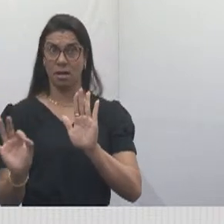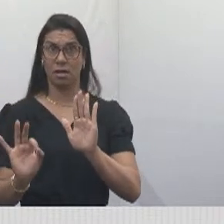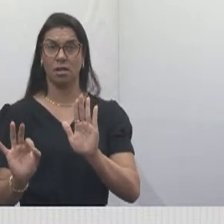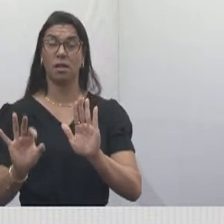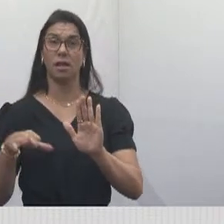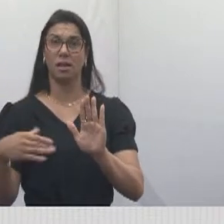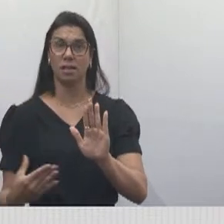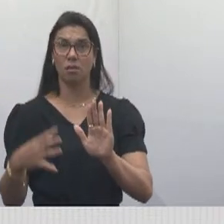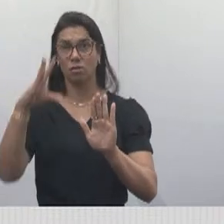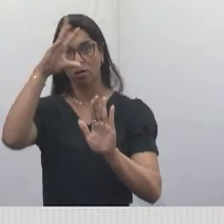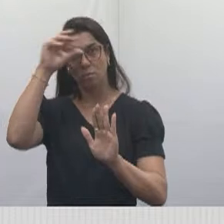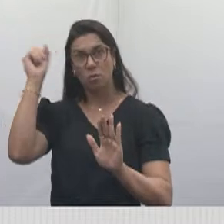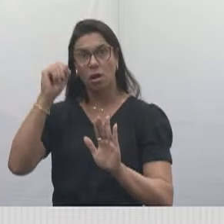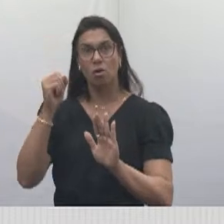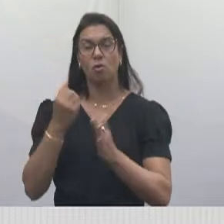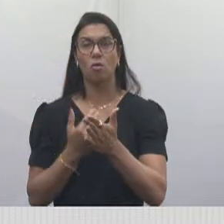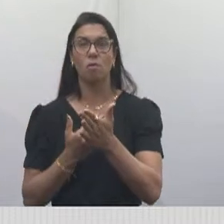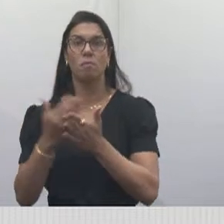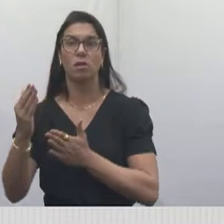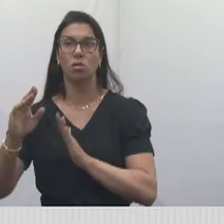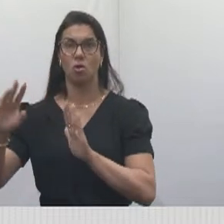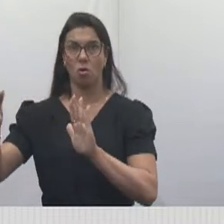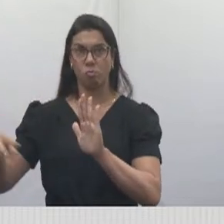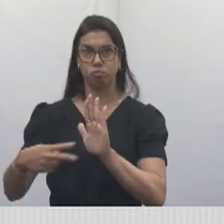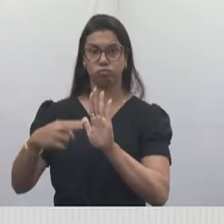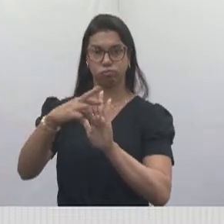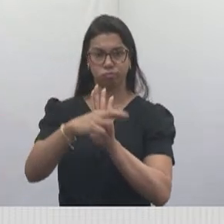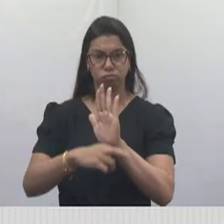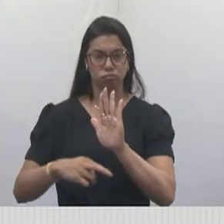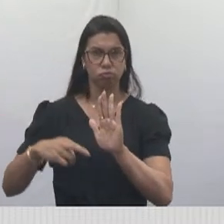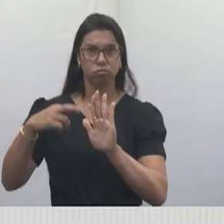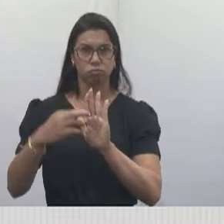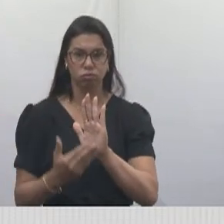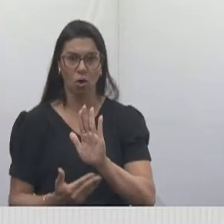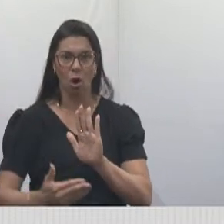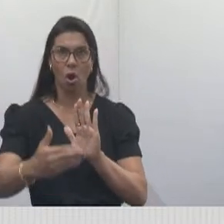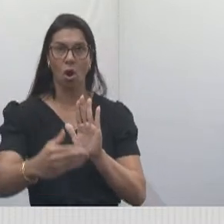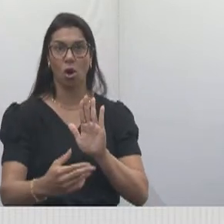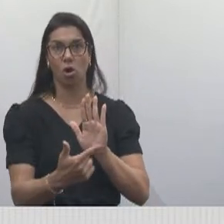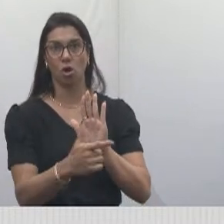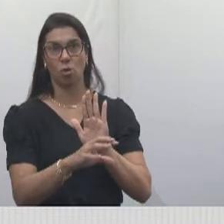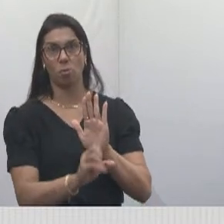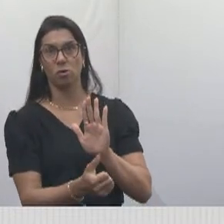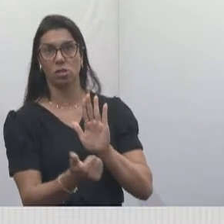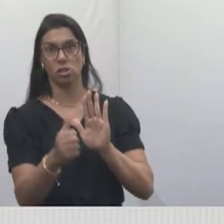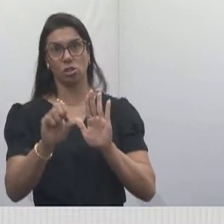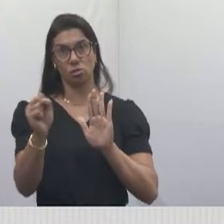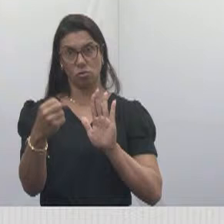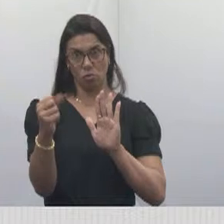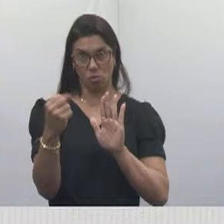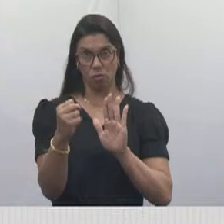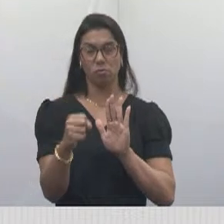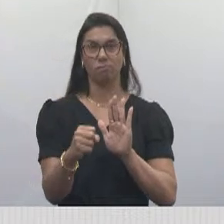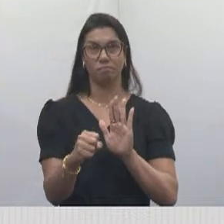O tribunal começou a fazer a conferência documental a partir de 2018. Pode ver que